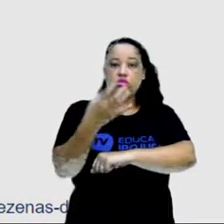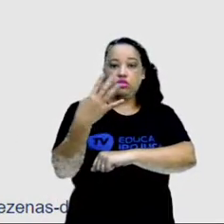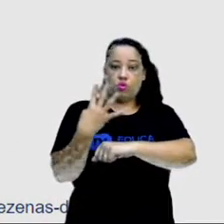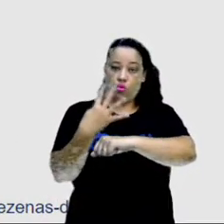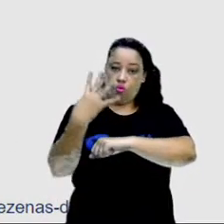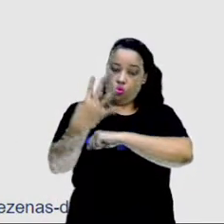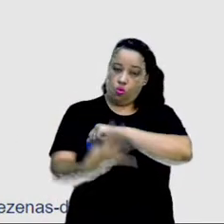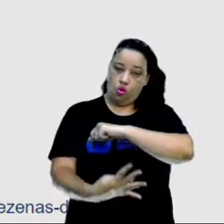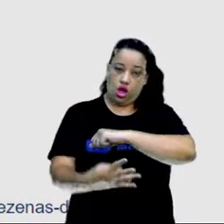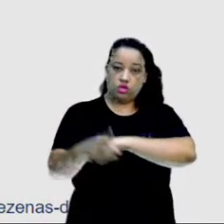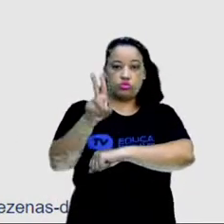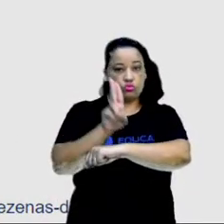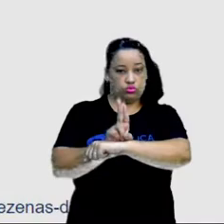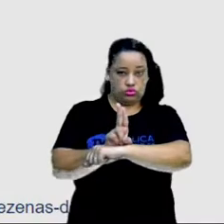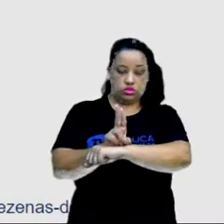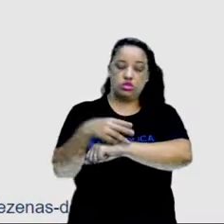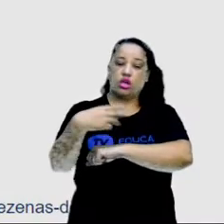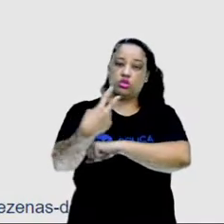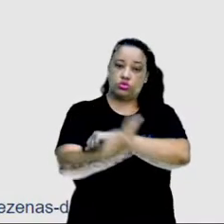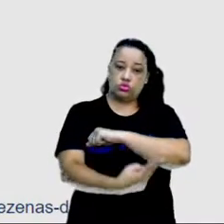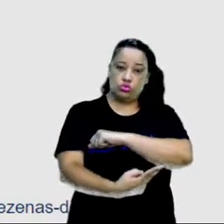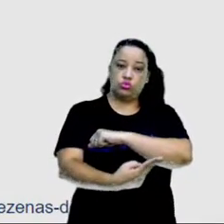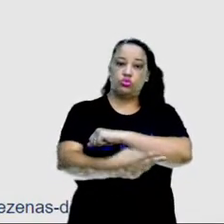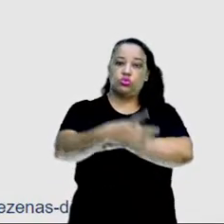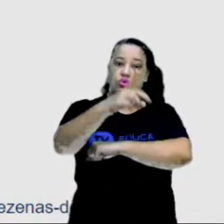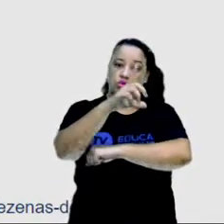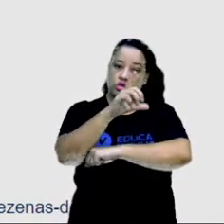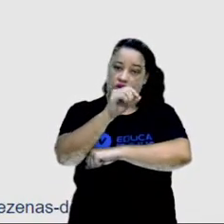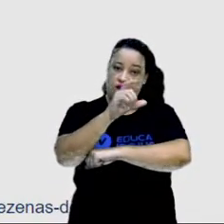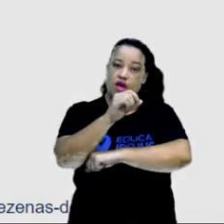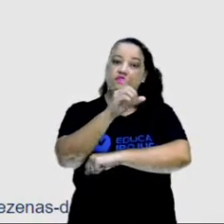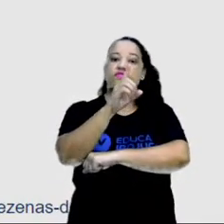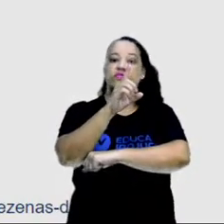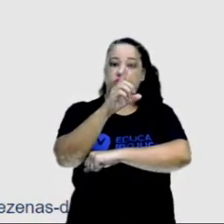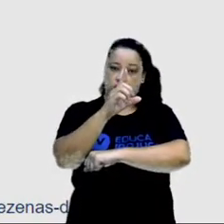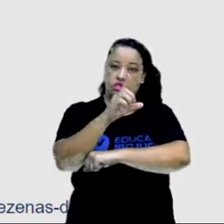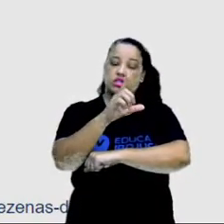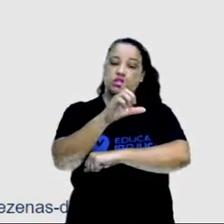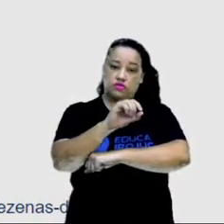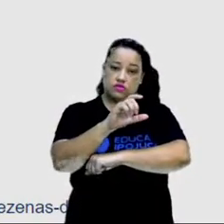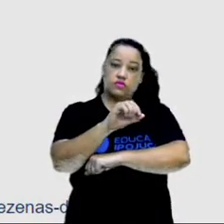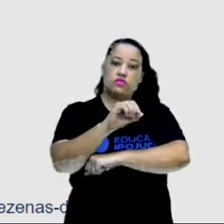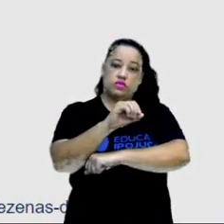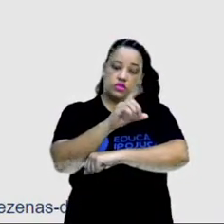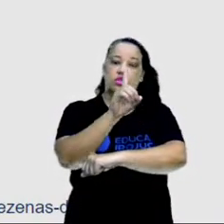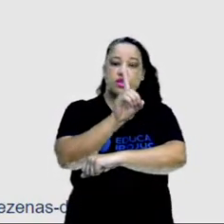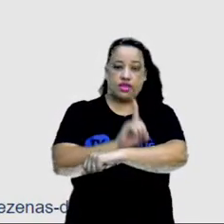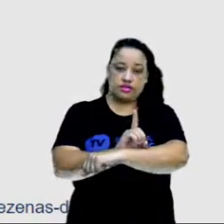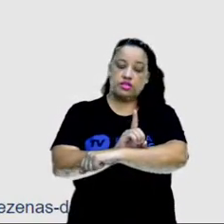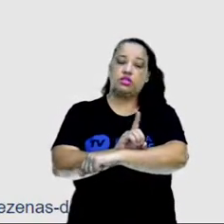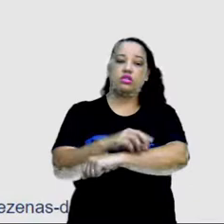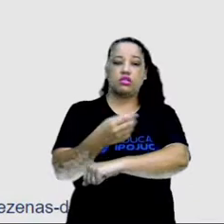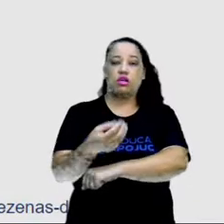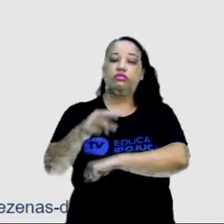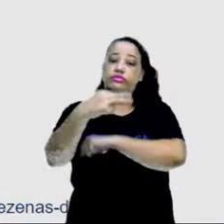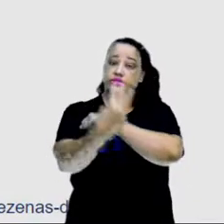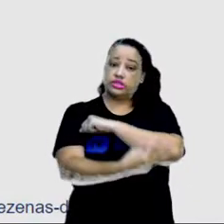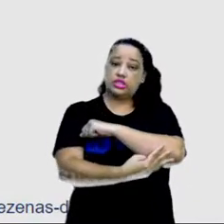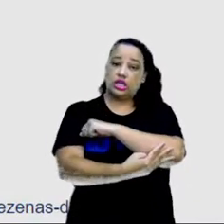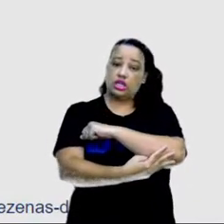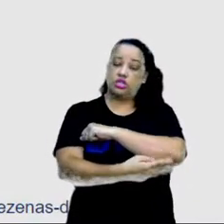referente a 4 unidades, o 2 referente a 20 unidades, igual a duas dezenas, e o 3 referente